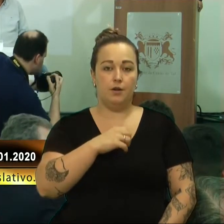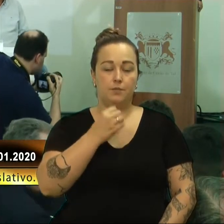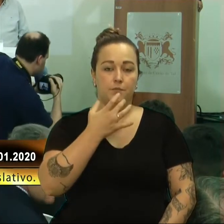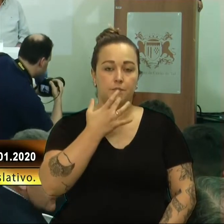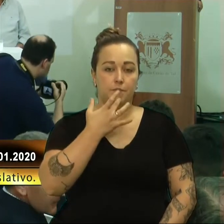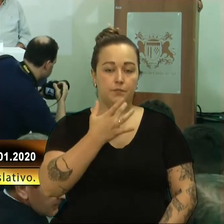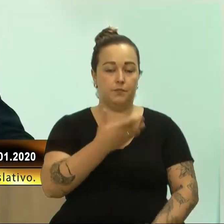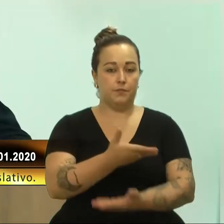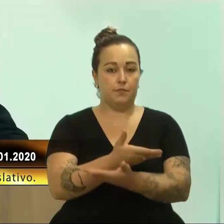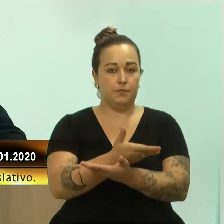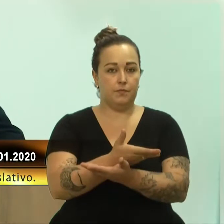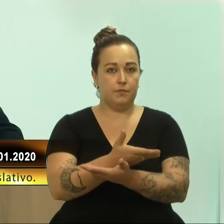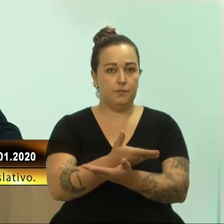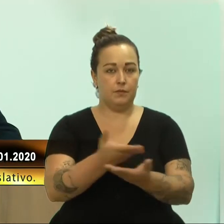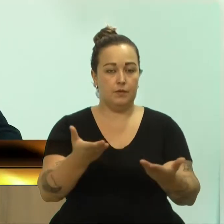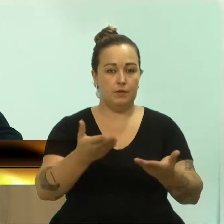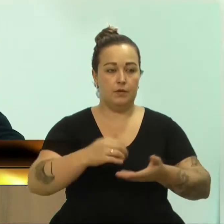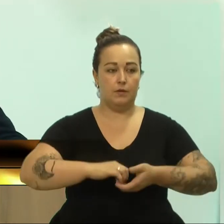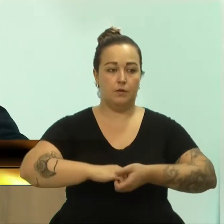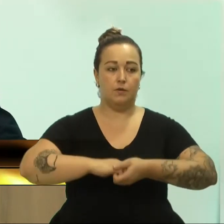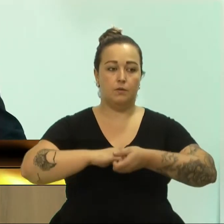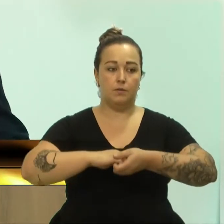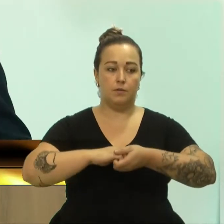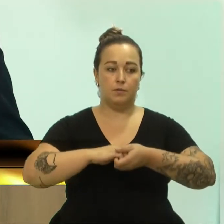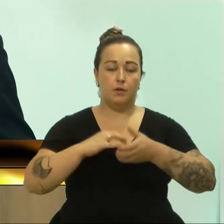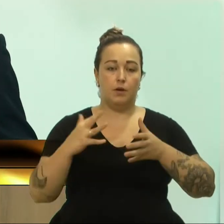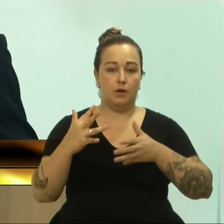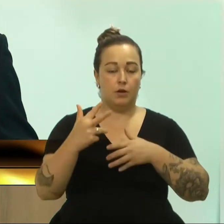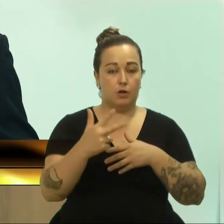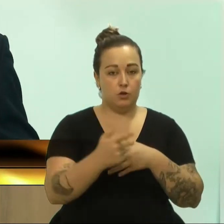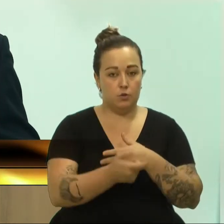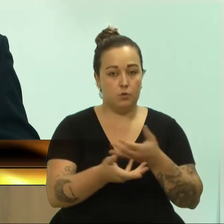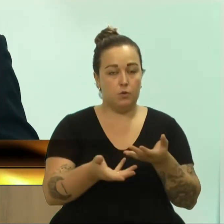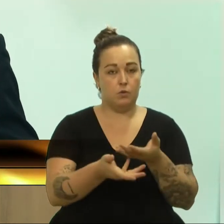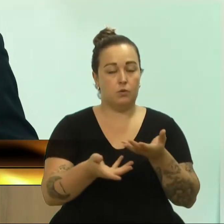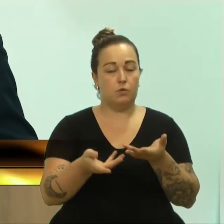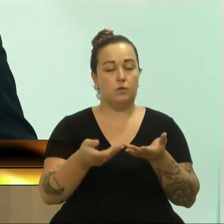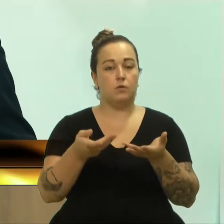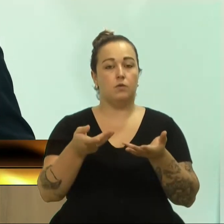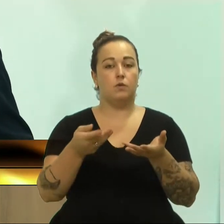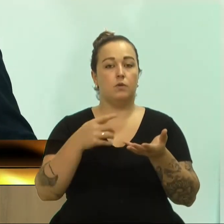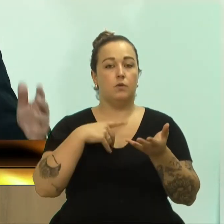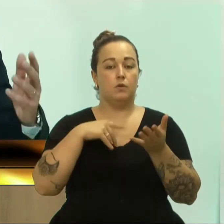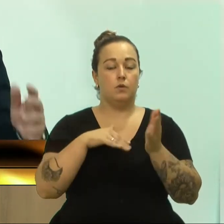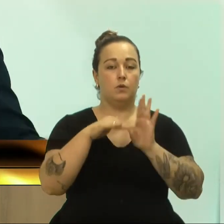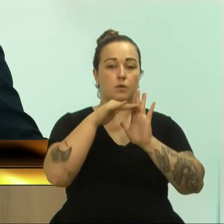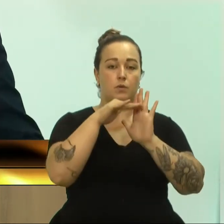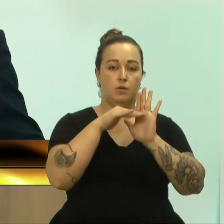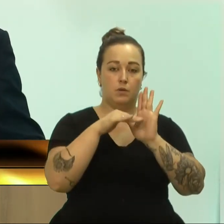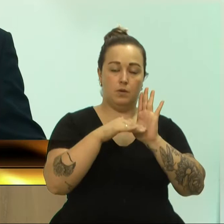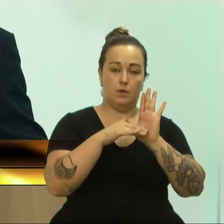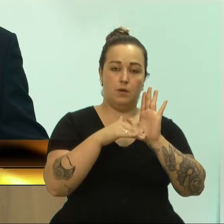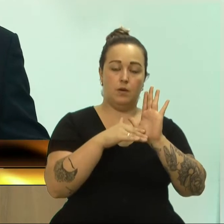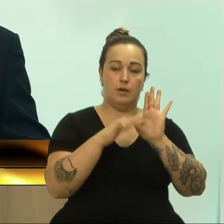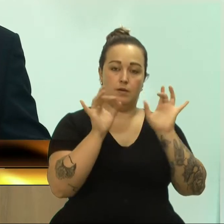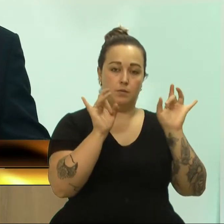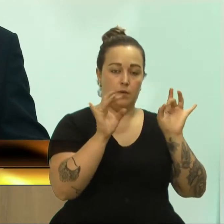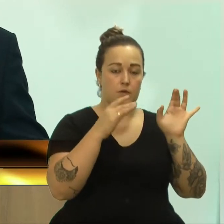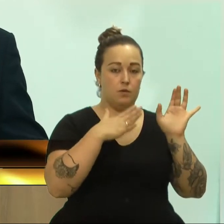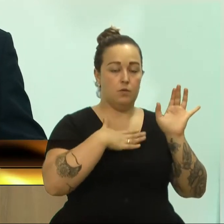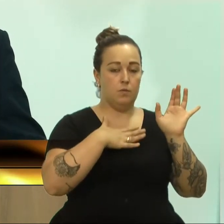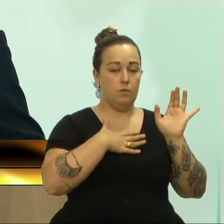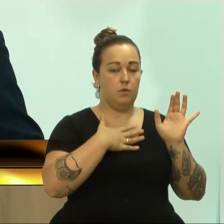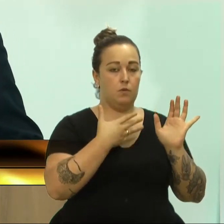Gostaria de cumprimentar todas as autoridades que já foram nominadas aqui pelo protocolo, em especial meus colegas